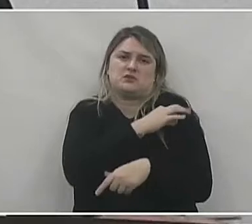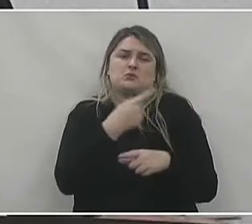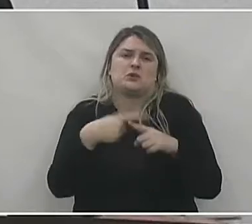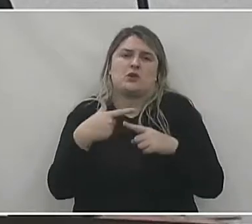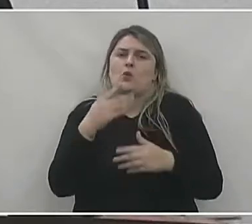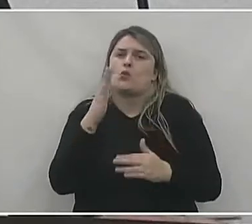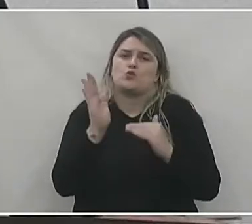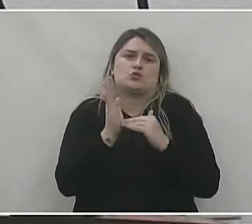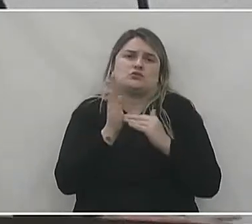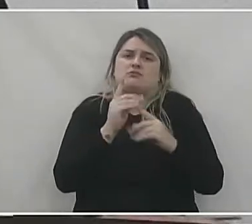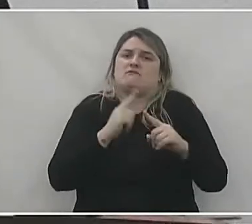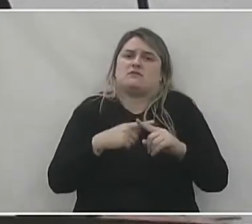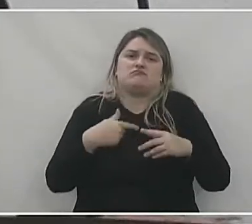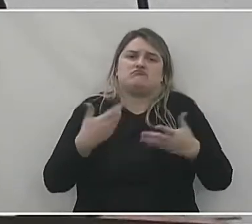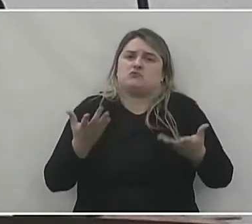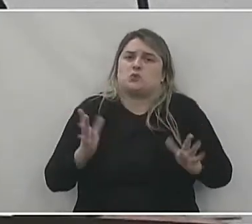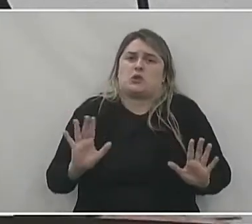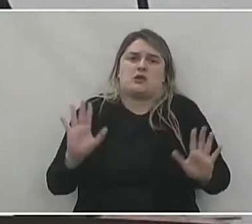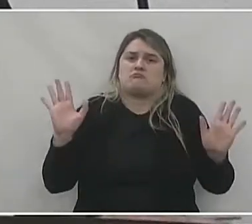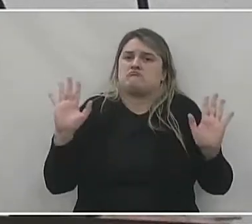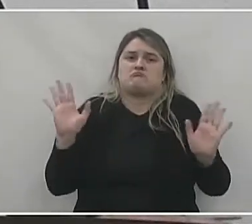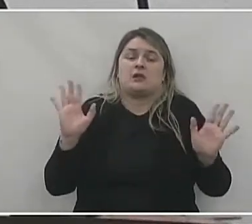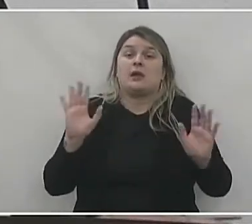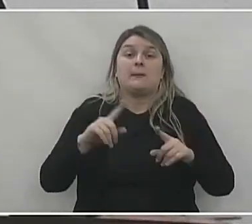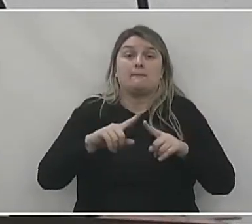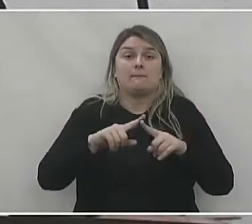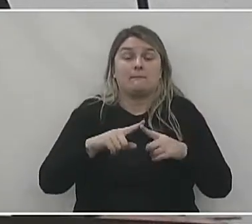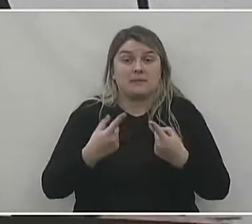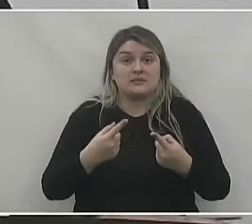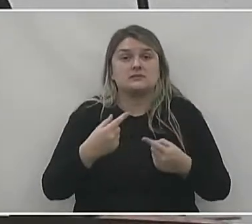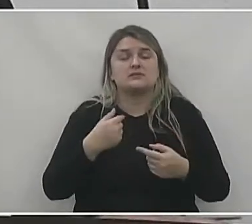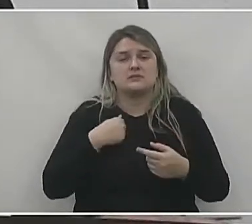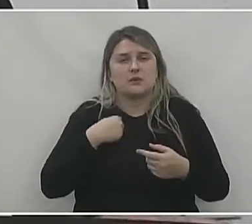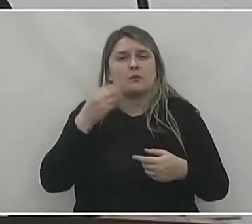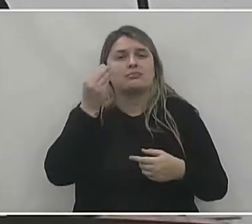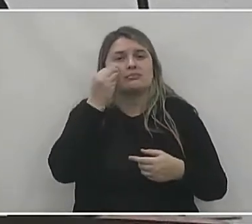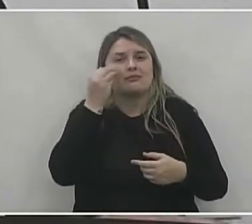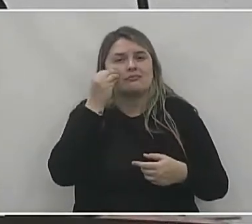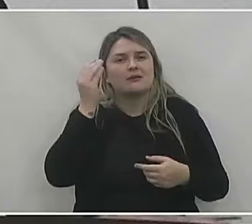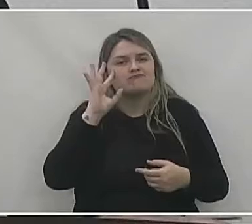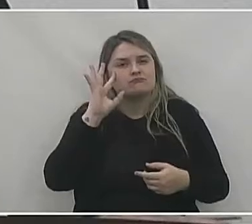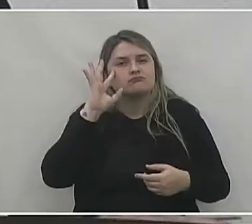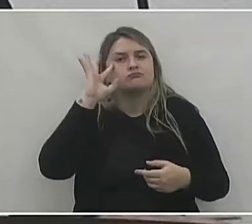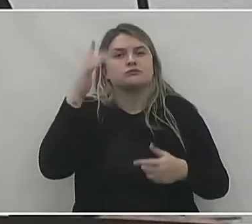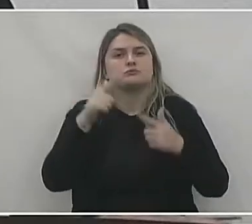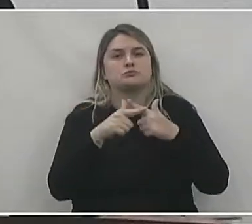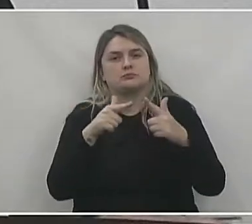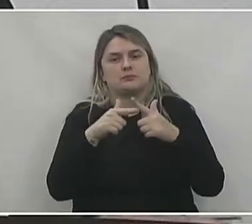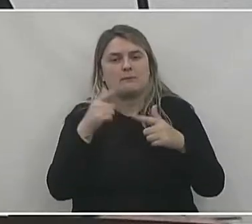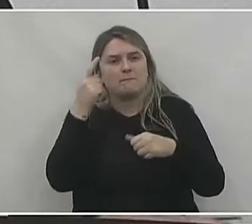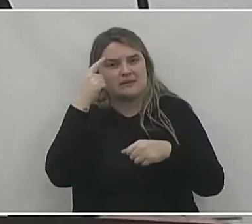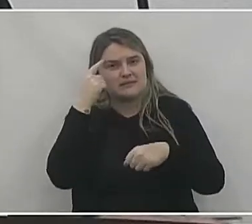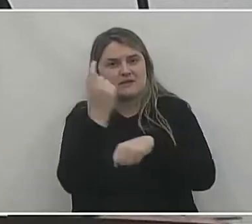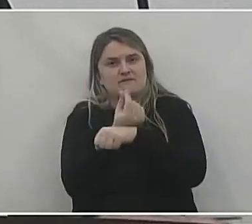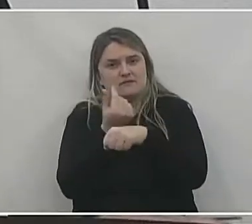eleição, eu não queria agradar a todos mesmo, mas eu ia solucionar o problema de União da Vitória,